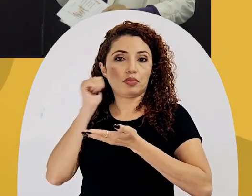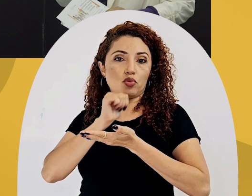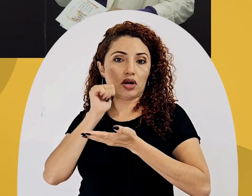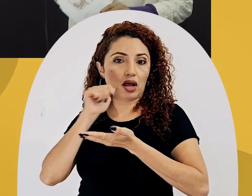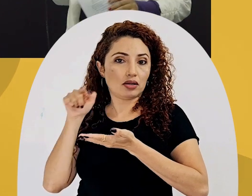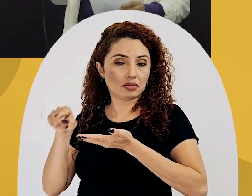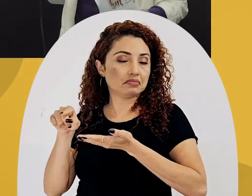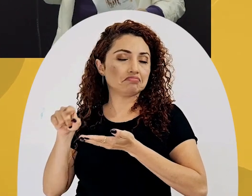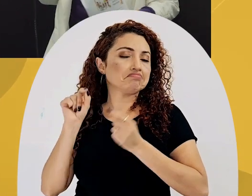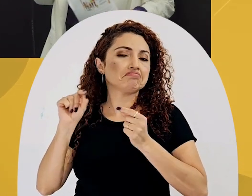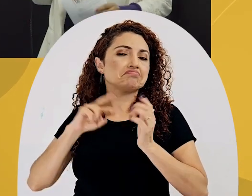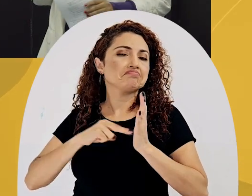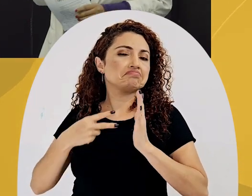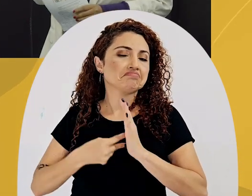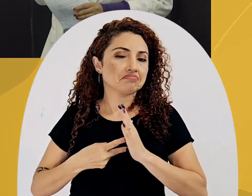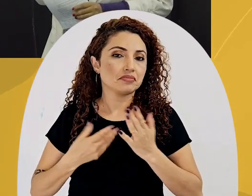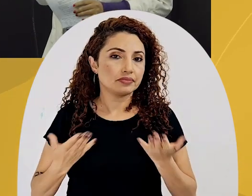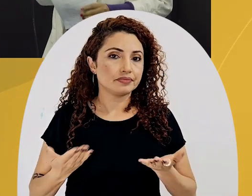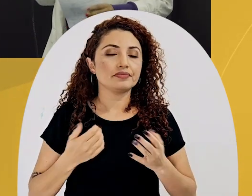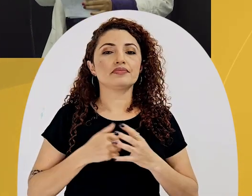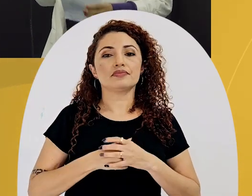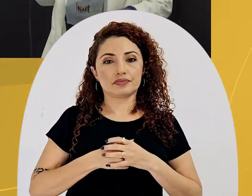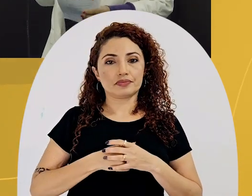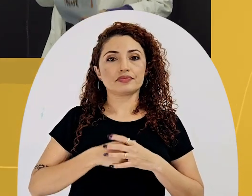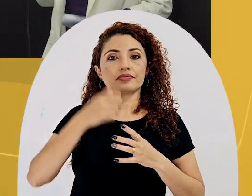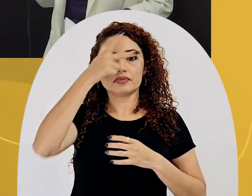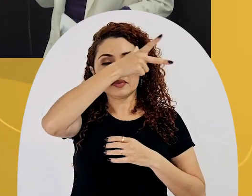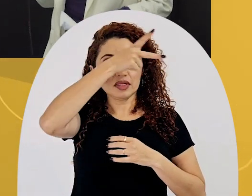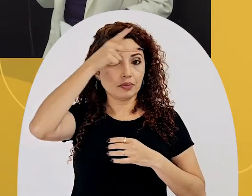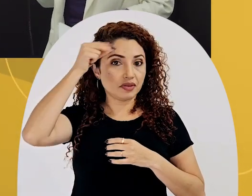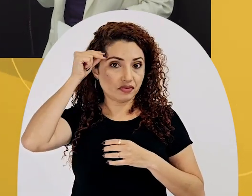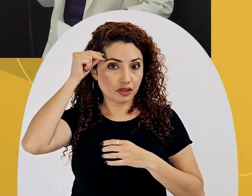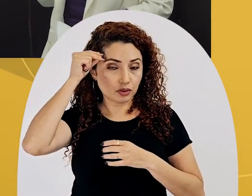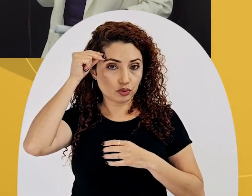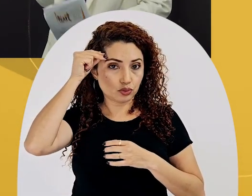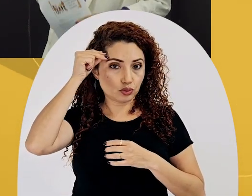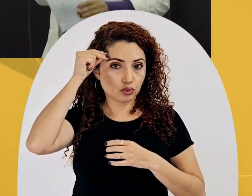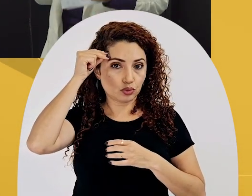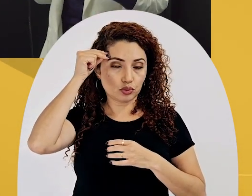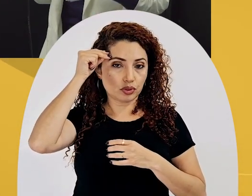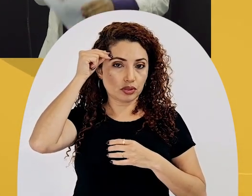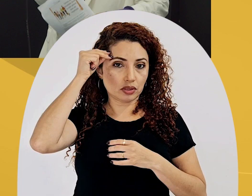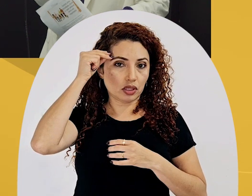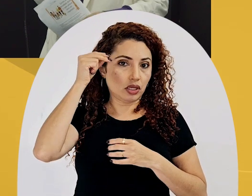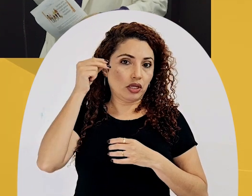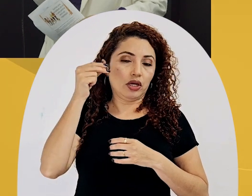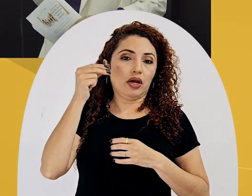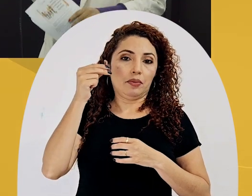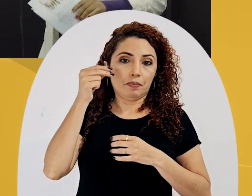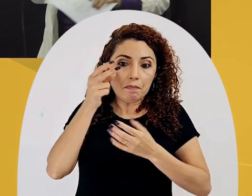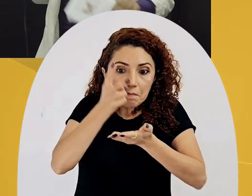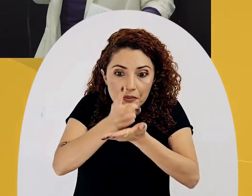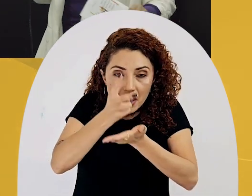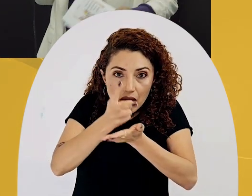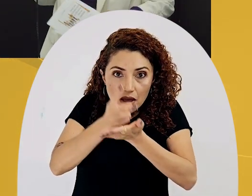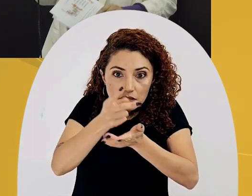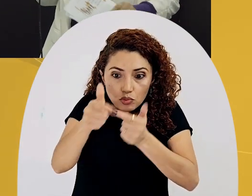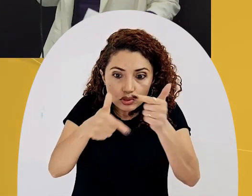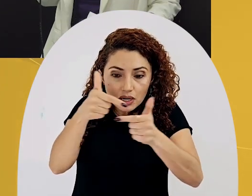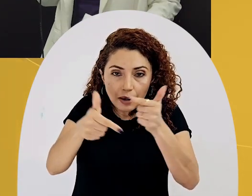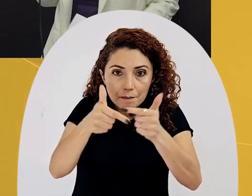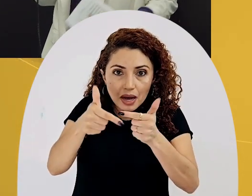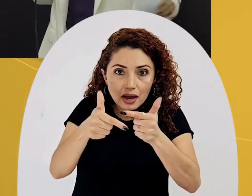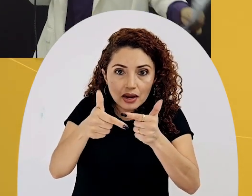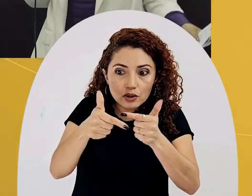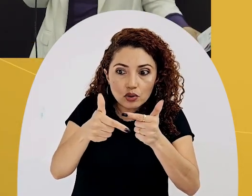na prefeitura a gente não tem disparidade salarial no mesmo cargo, ou seja, no mesmo cargo, homens e mulheres